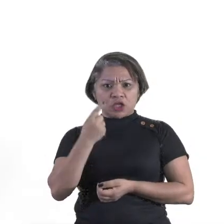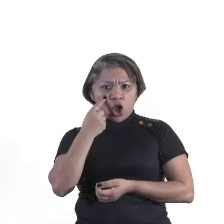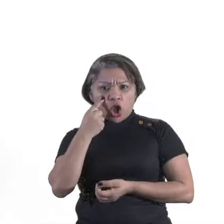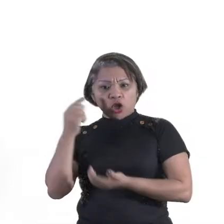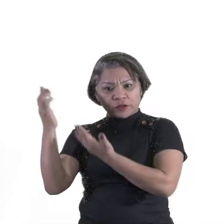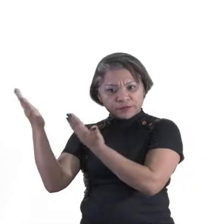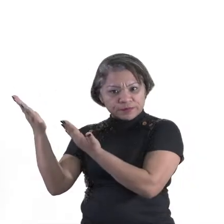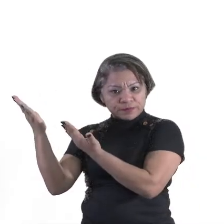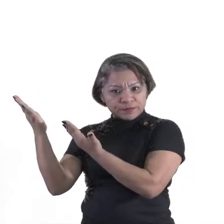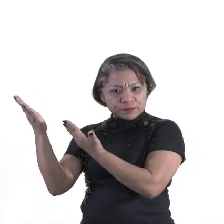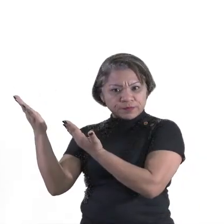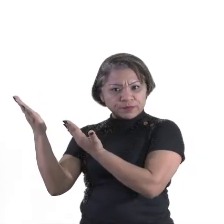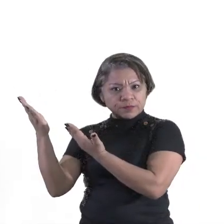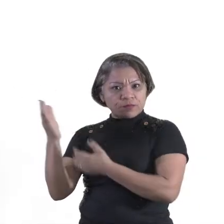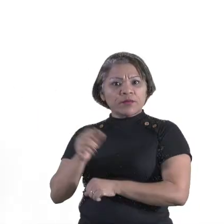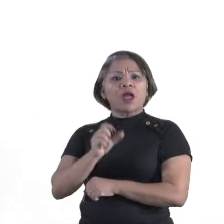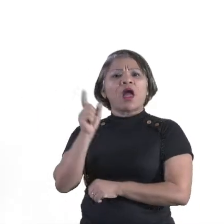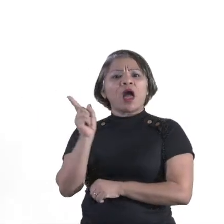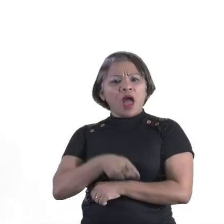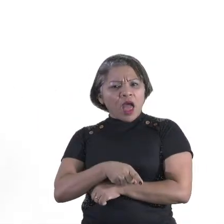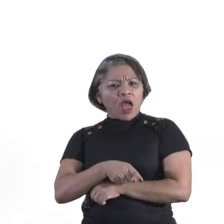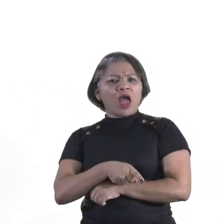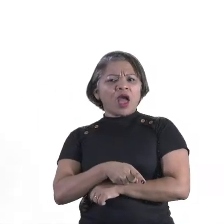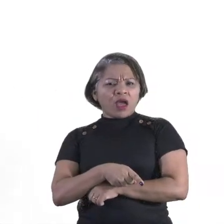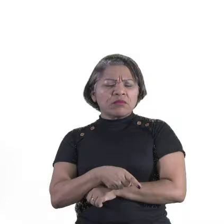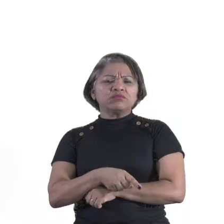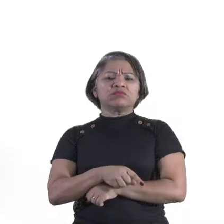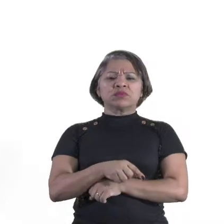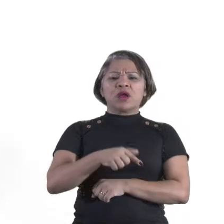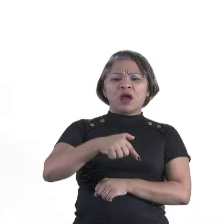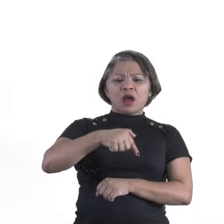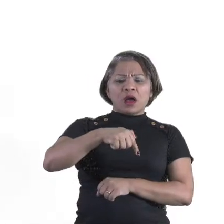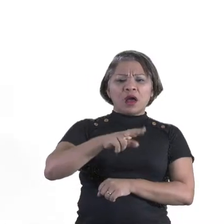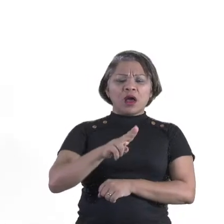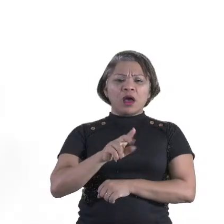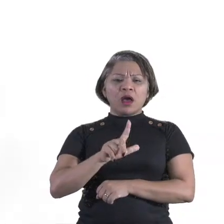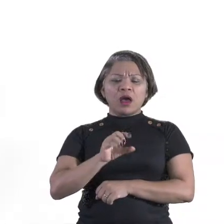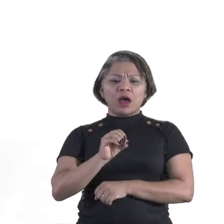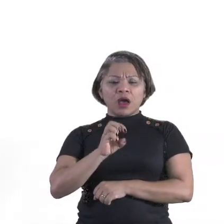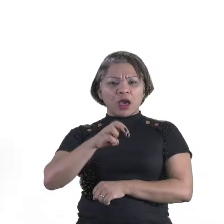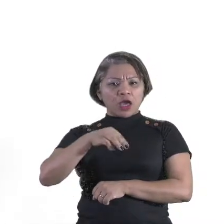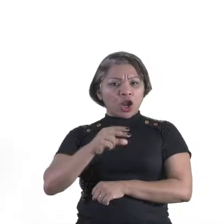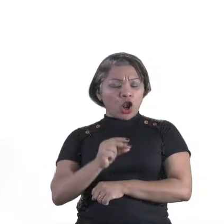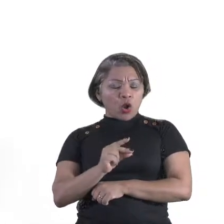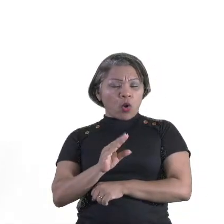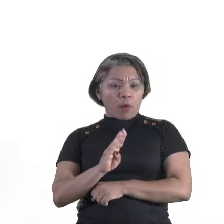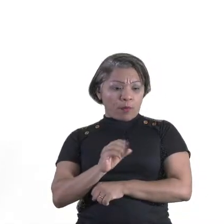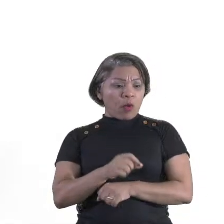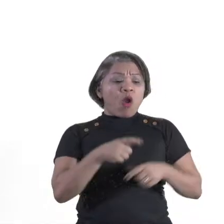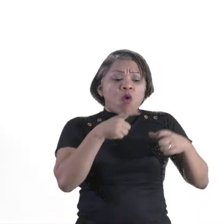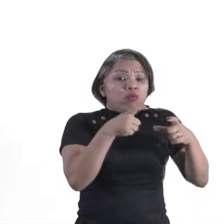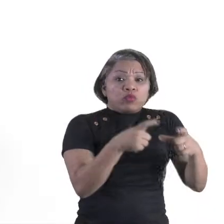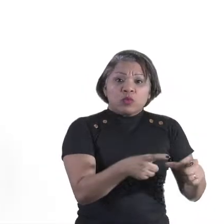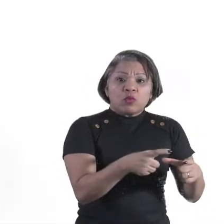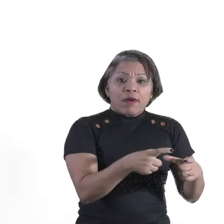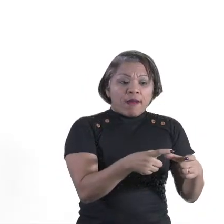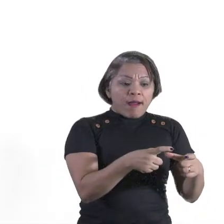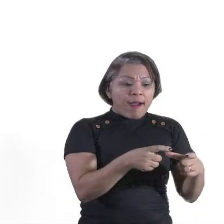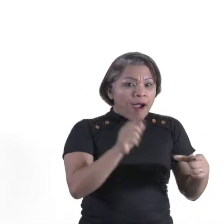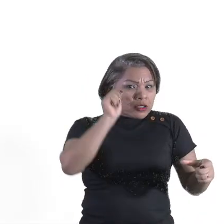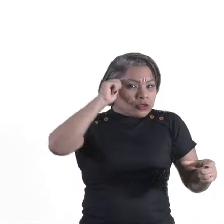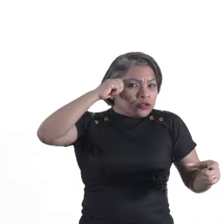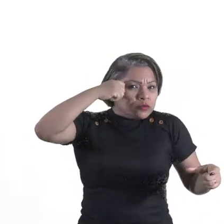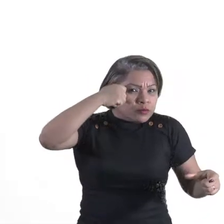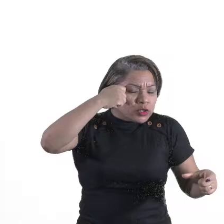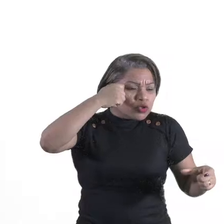slide. Essa é a figura do quilombo, a imagem do quilombo, de como eles viviam